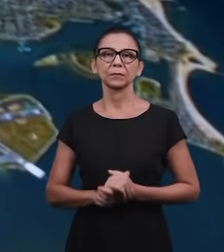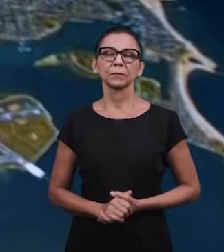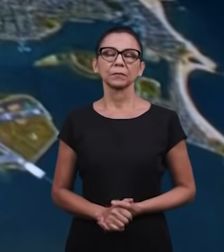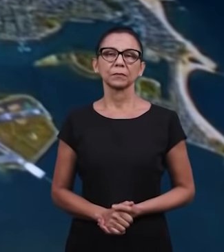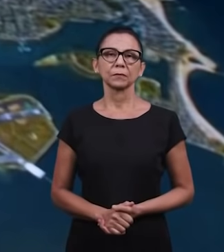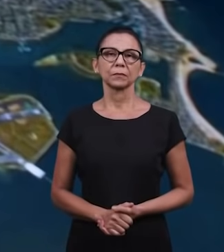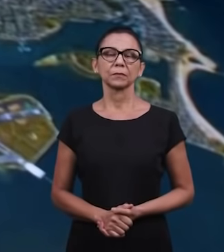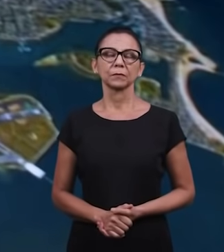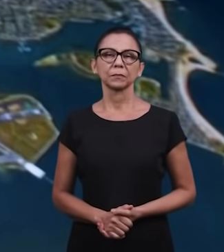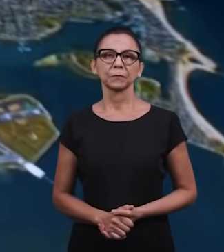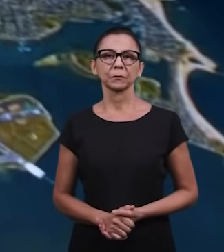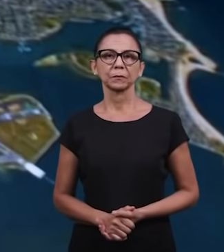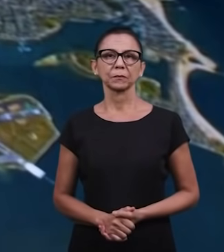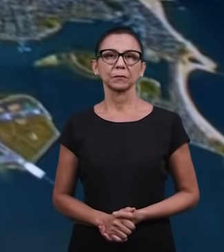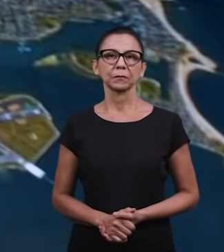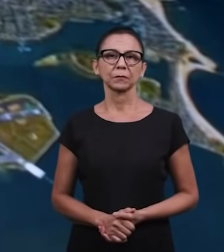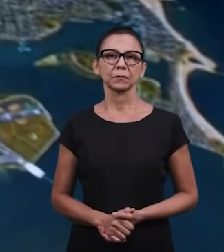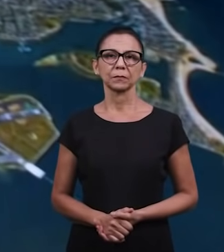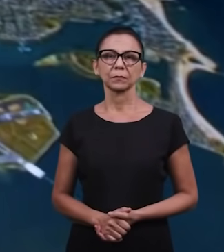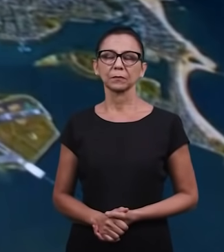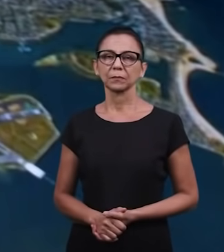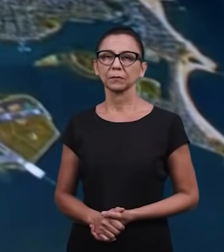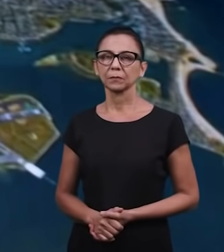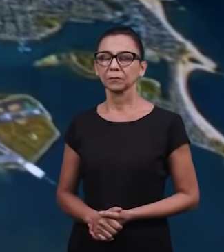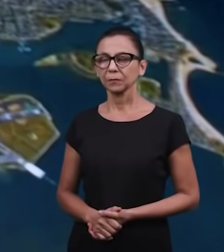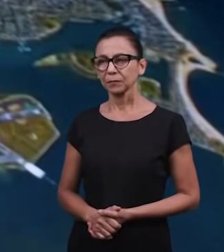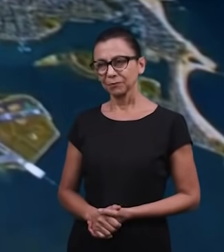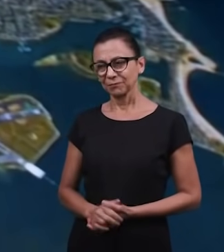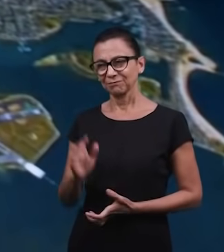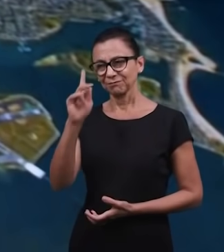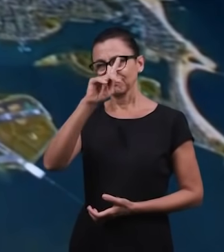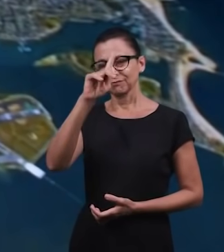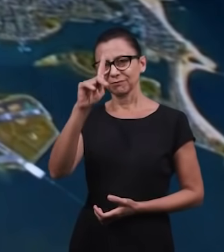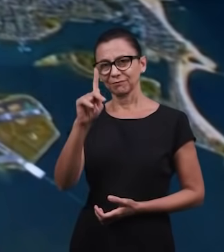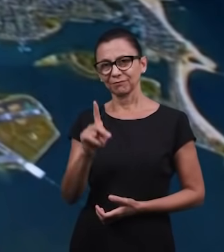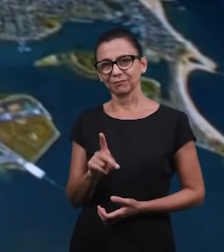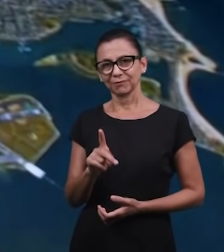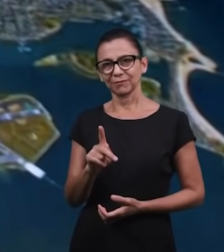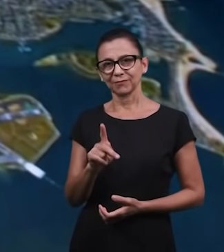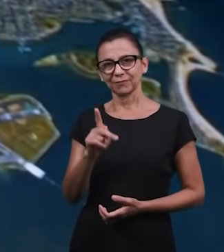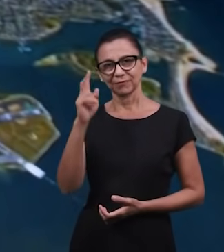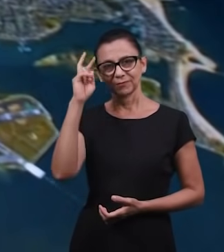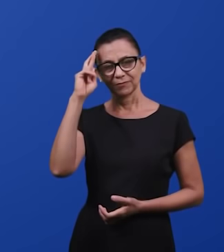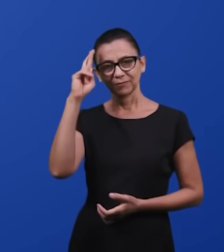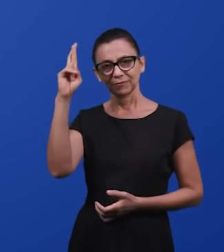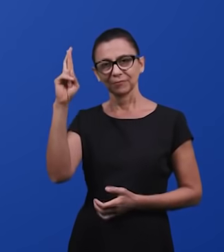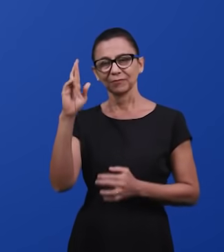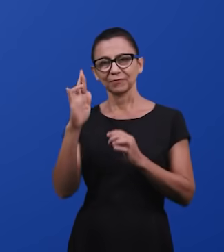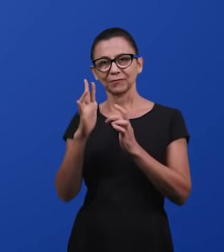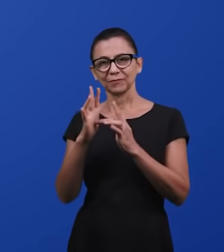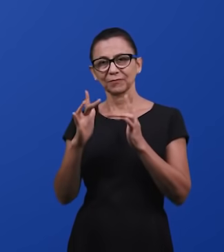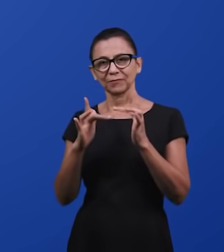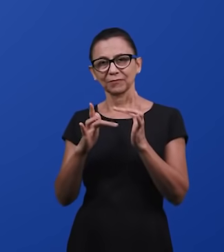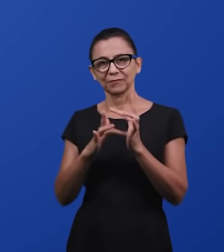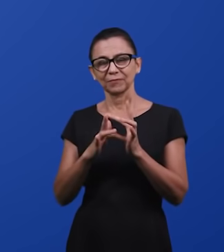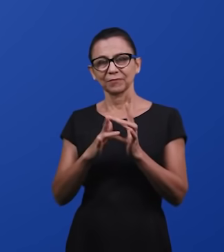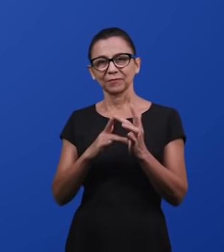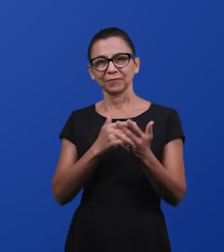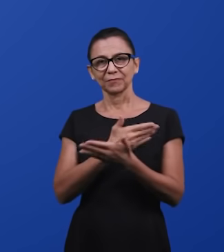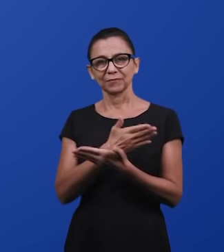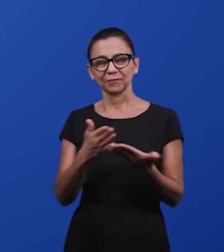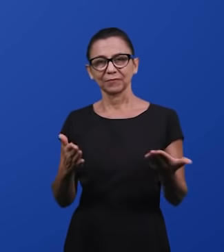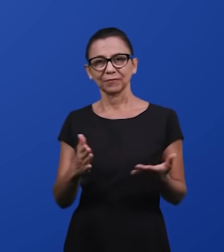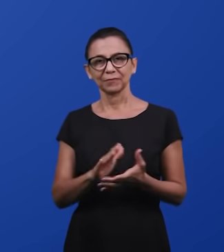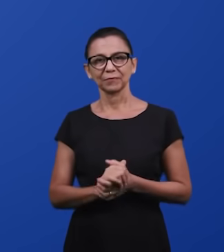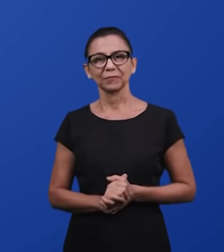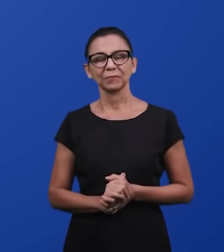Dominical ali na igreja de Medford, a primeira informação. Pastor Abimael, a paz do Senhor Jesus, companheiro. Eu saúdo ao pastor